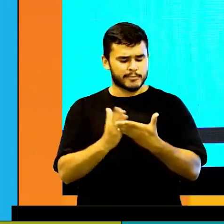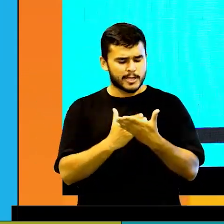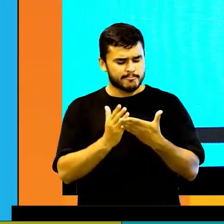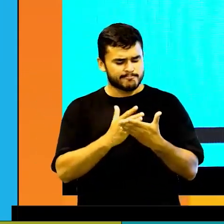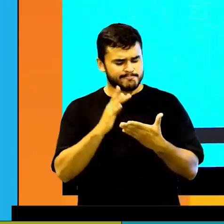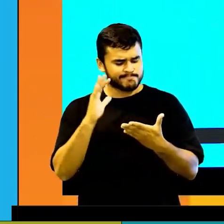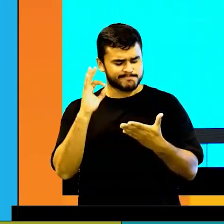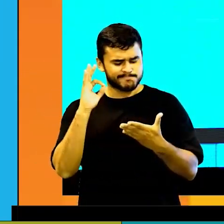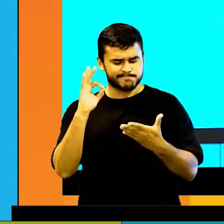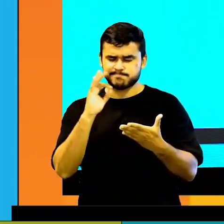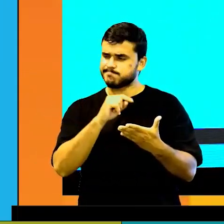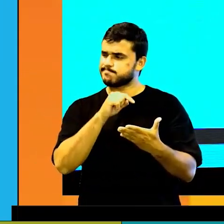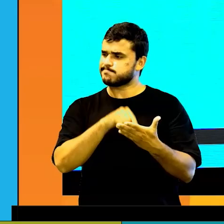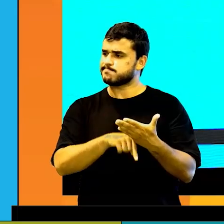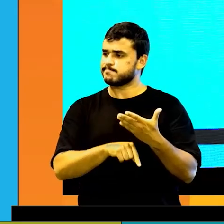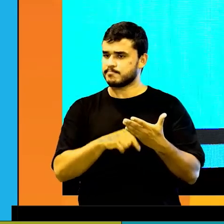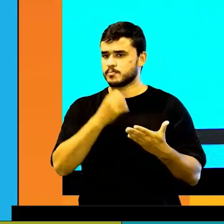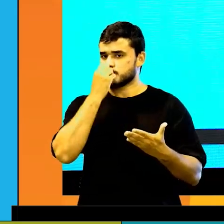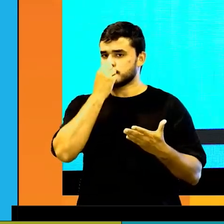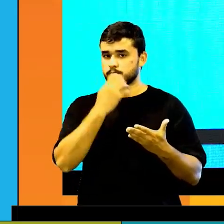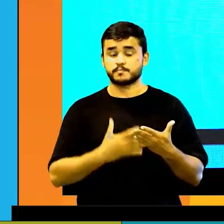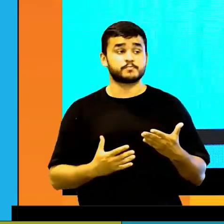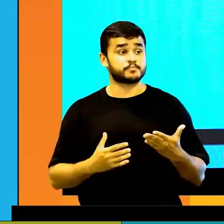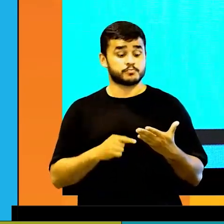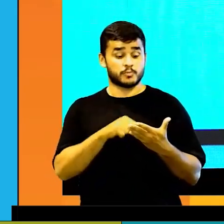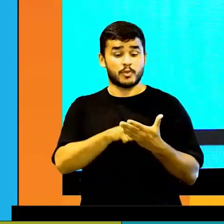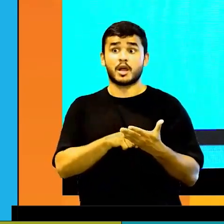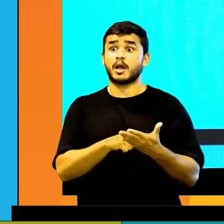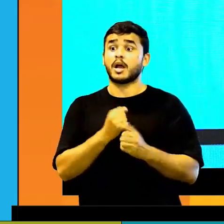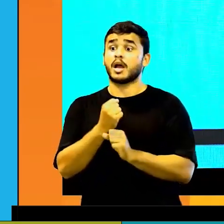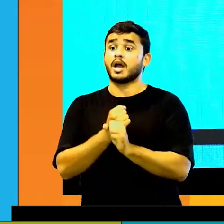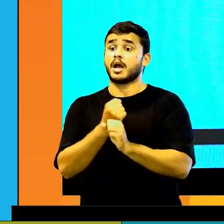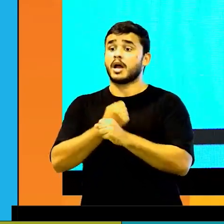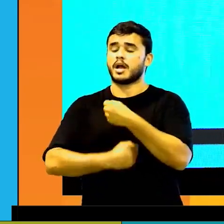de Joaquim Manuel de Macedo, em